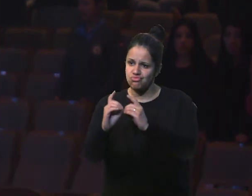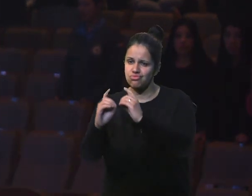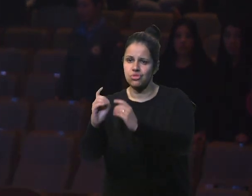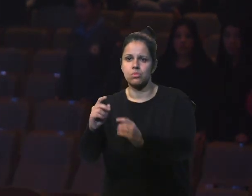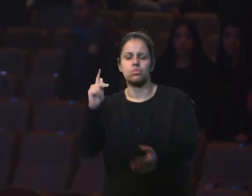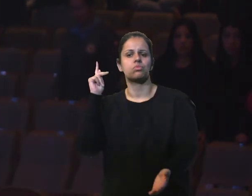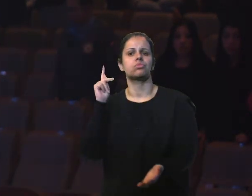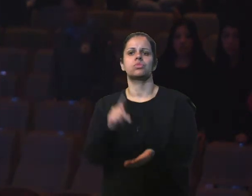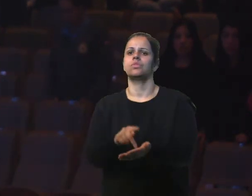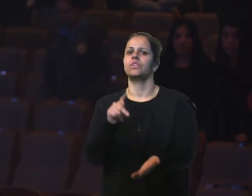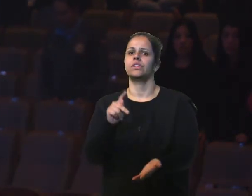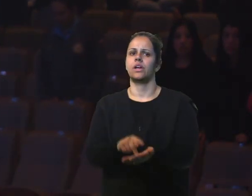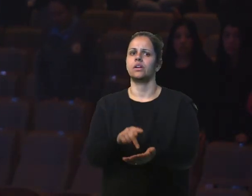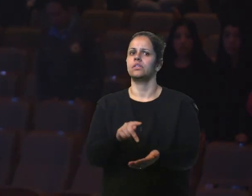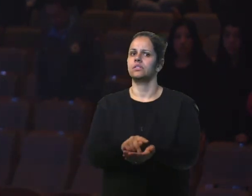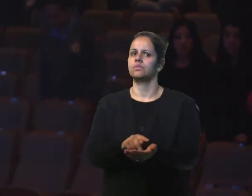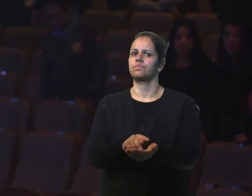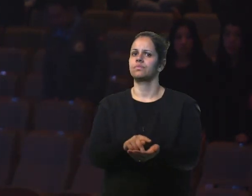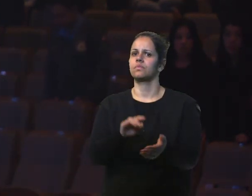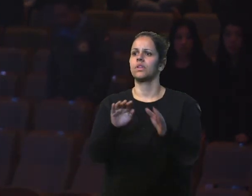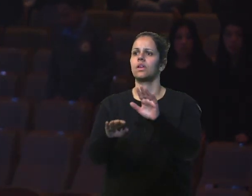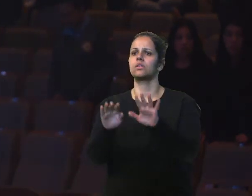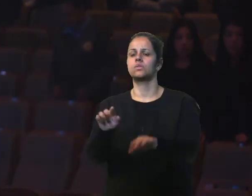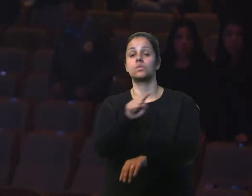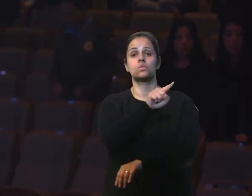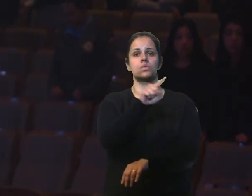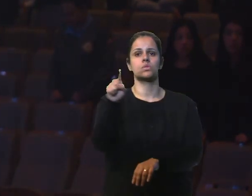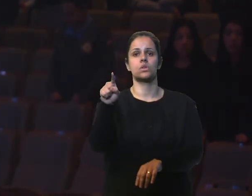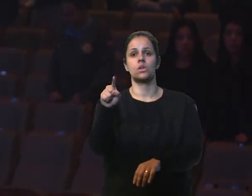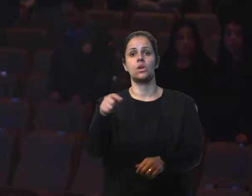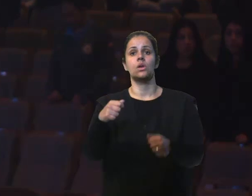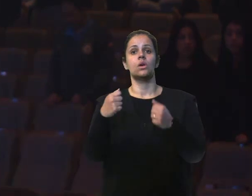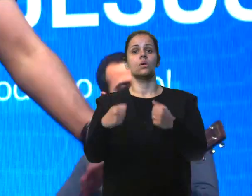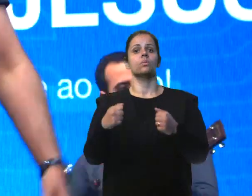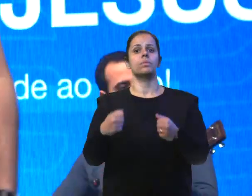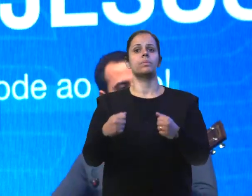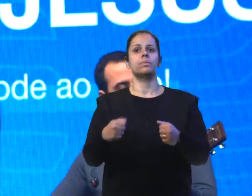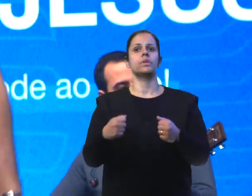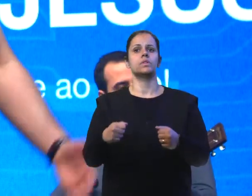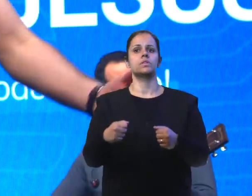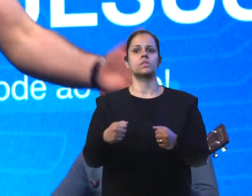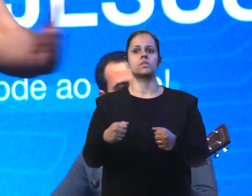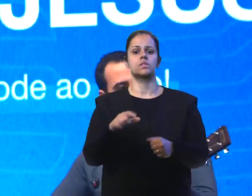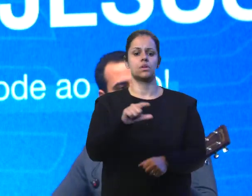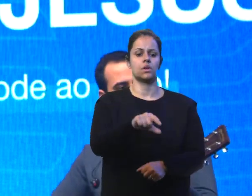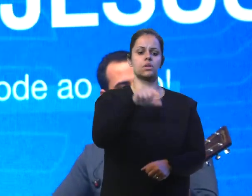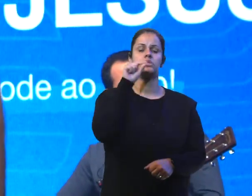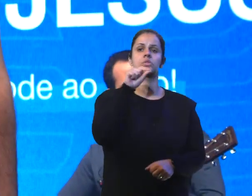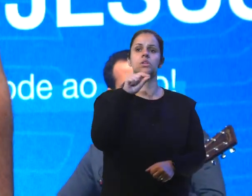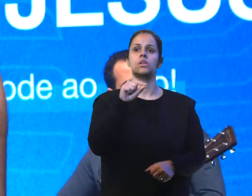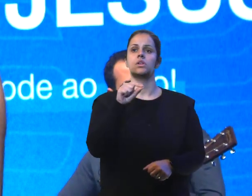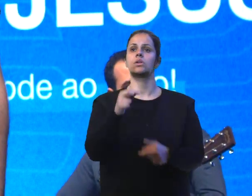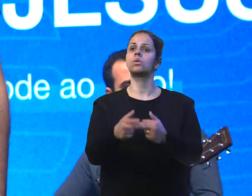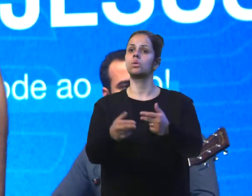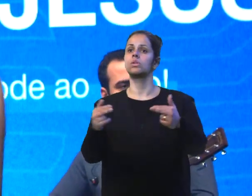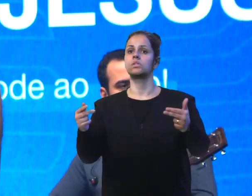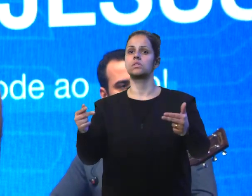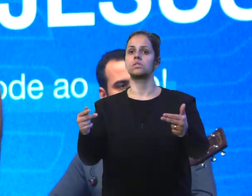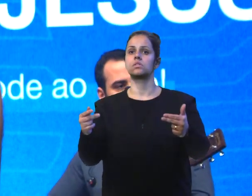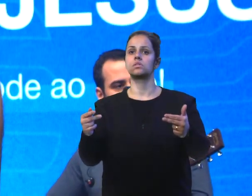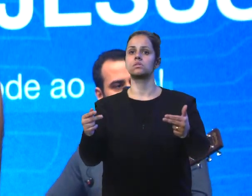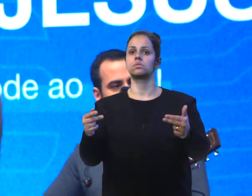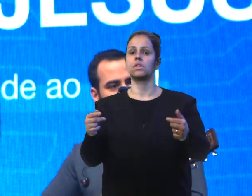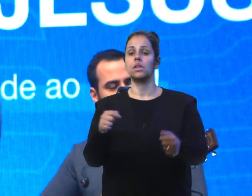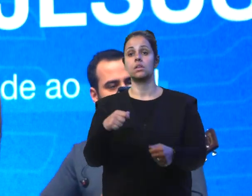Talvez tem coisas que você precisa se posicionar na tua vida. Coisas que você tem que deixar, ou coisas que você tem que começar a fazer.